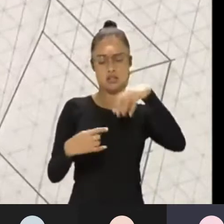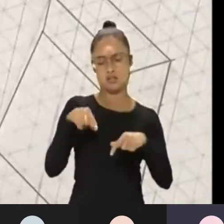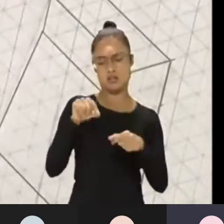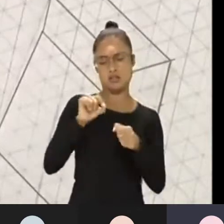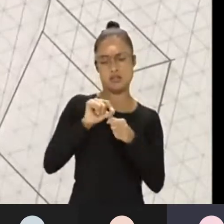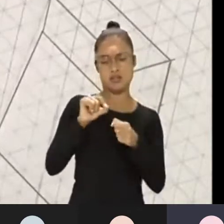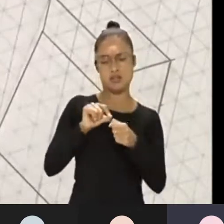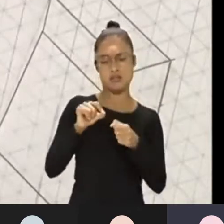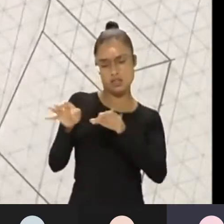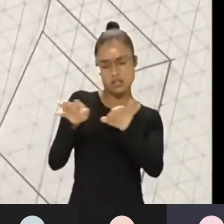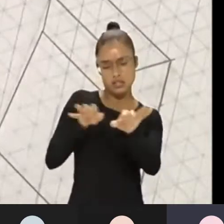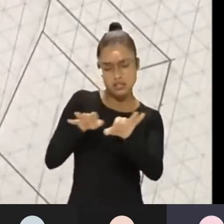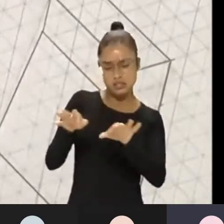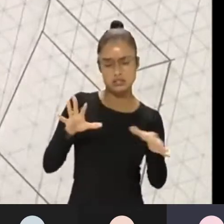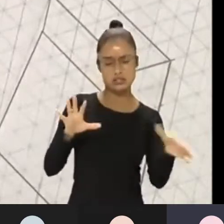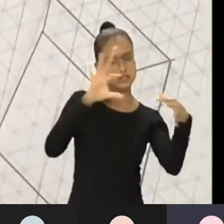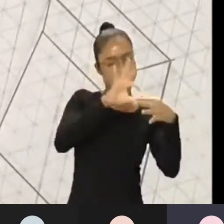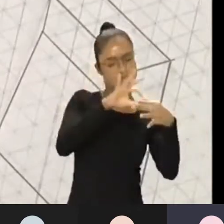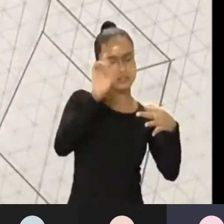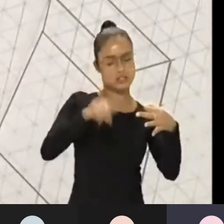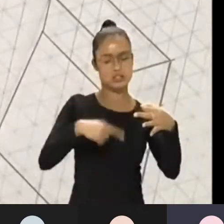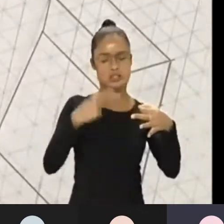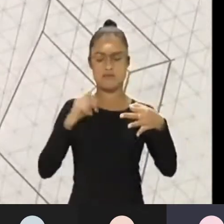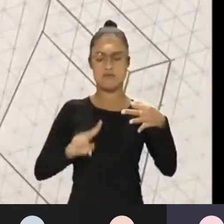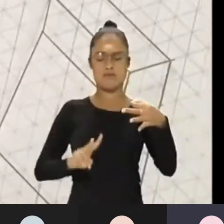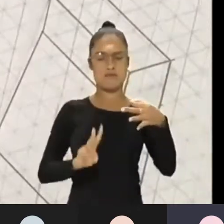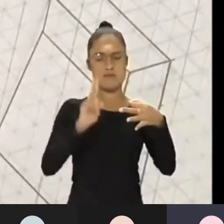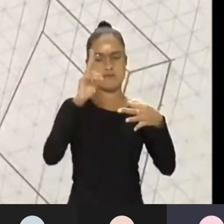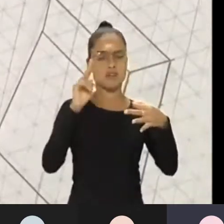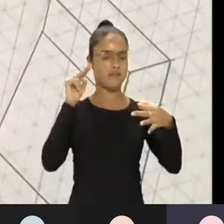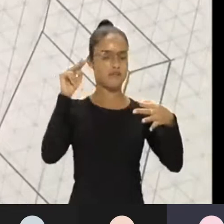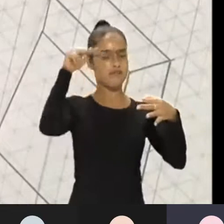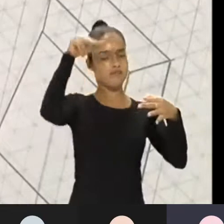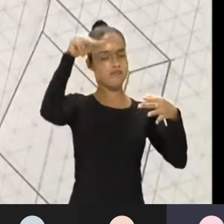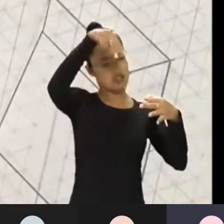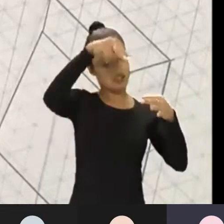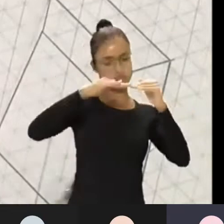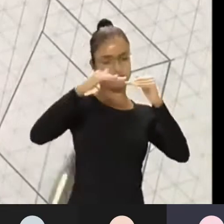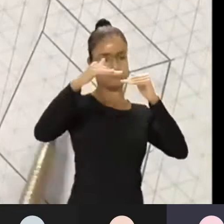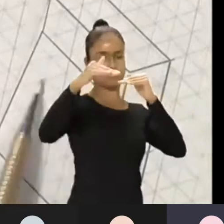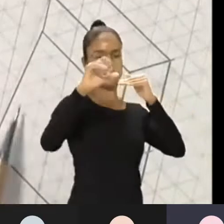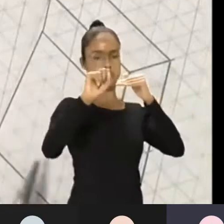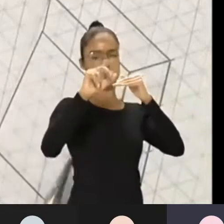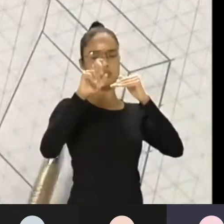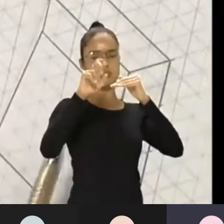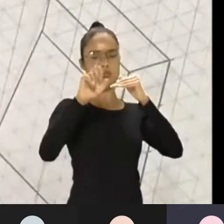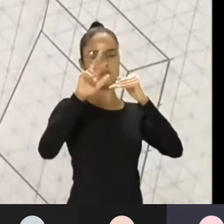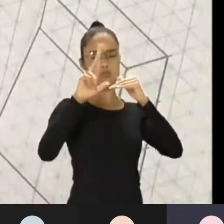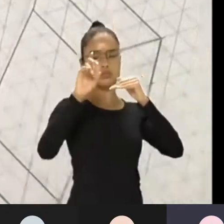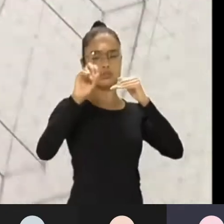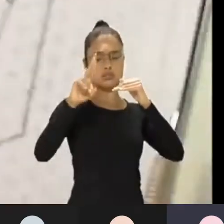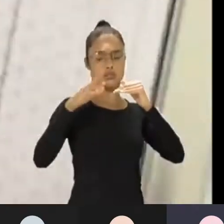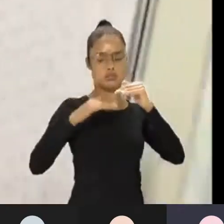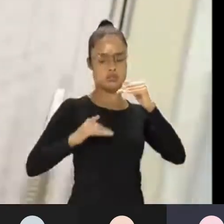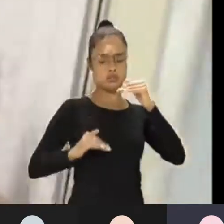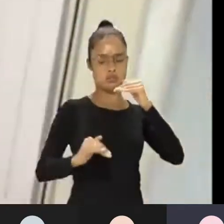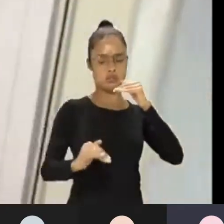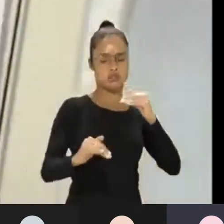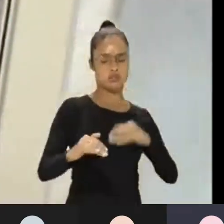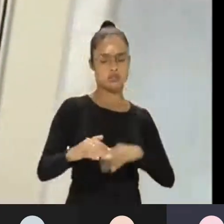fazer a associação lá com a vista superior, devido ao posicionamento que ele está. E aqui nós teríamos ele na